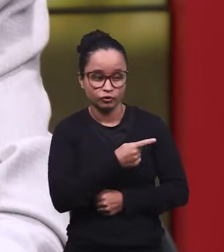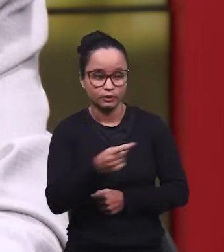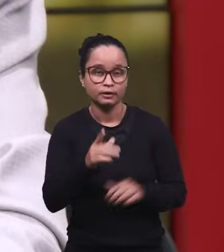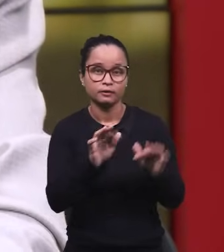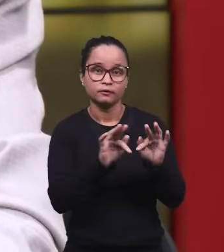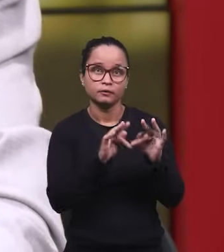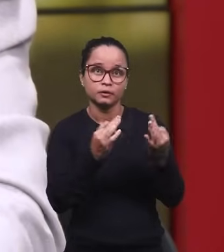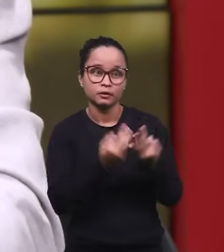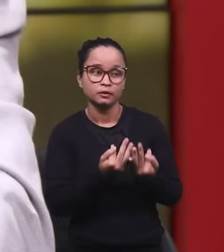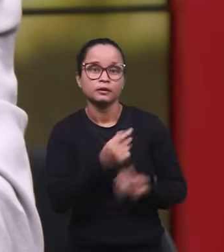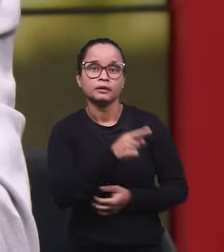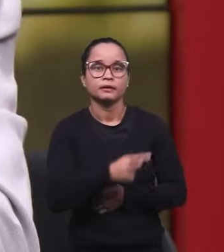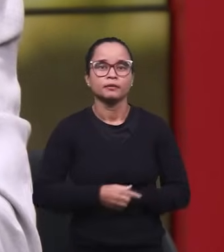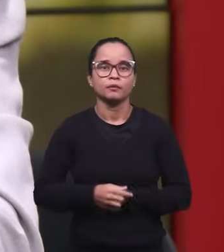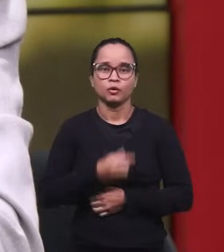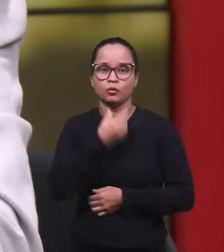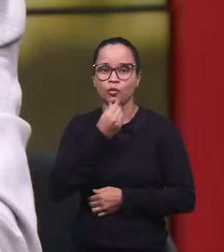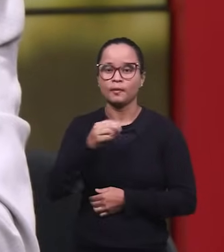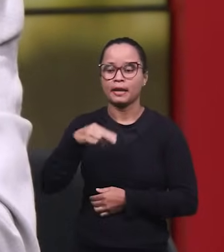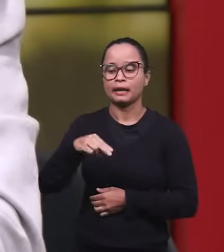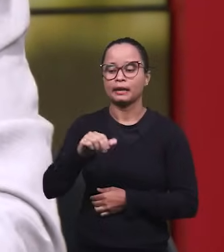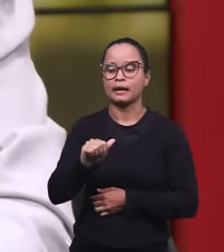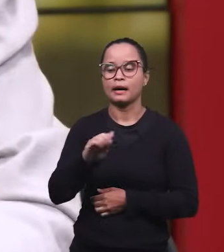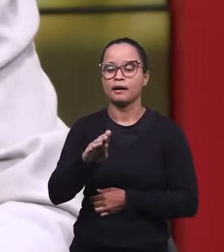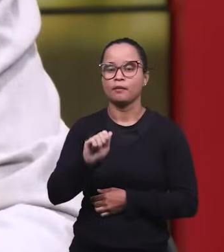daquele lar, na pessoa de Nabal,